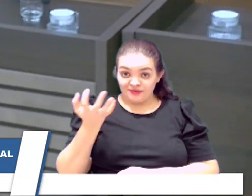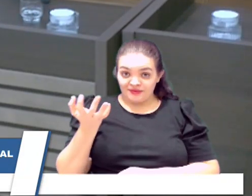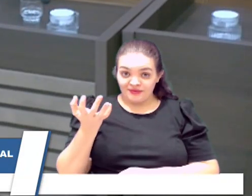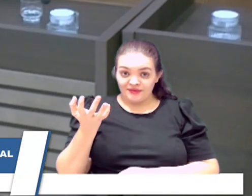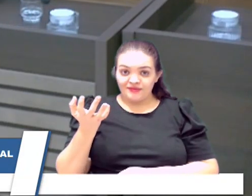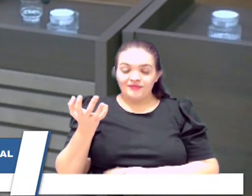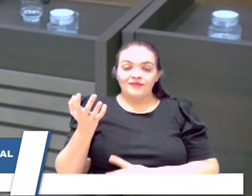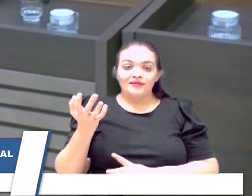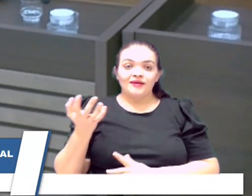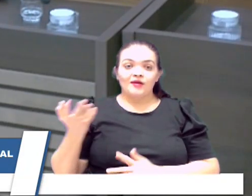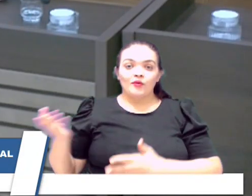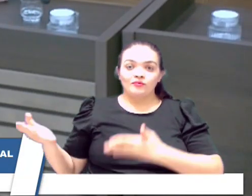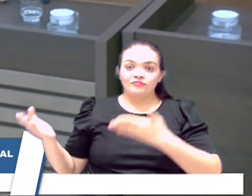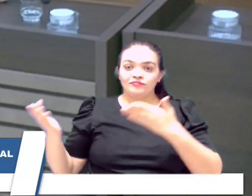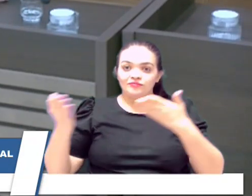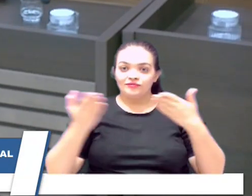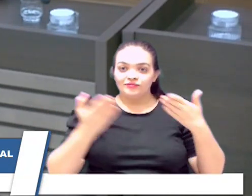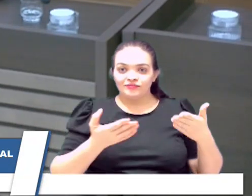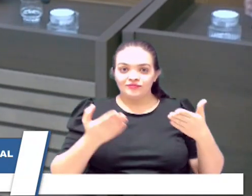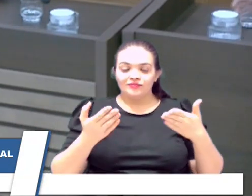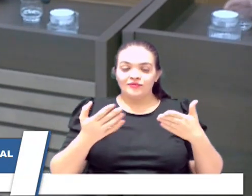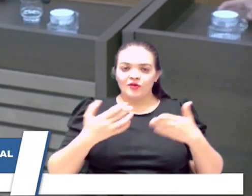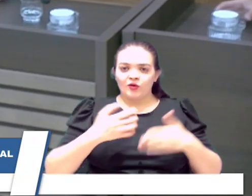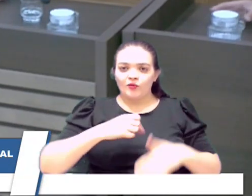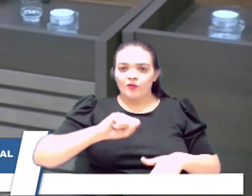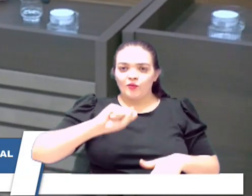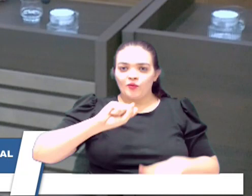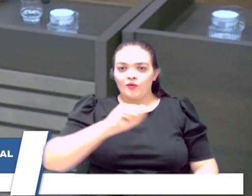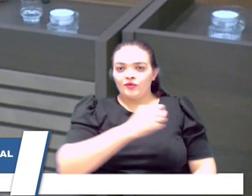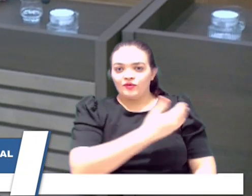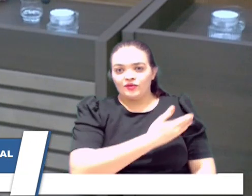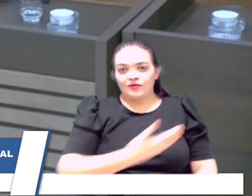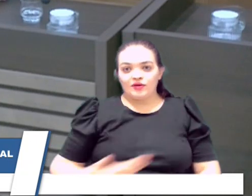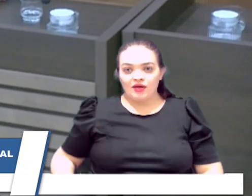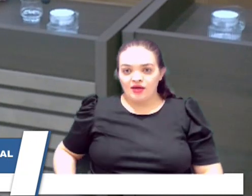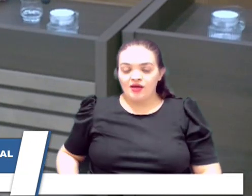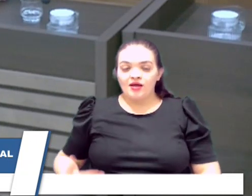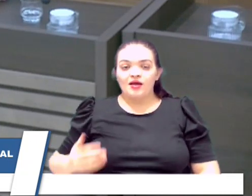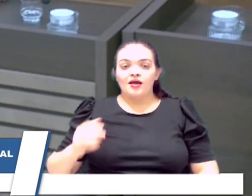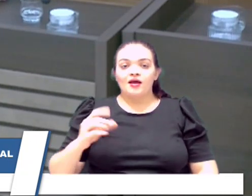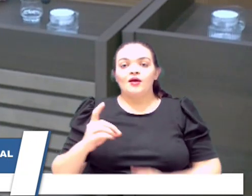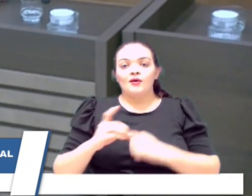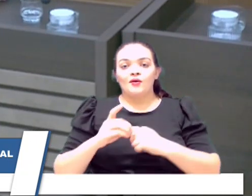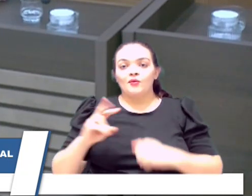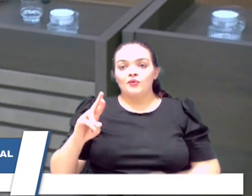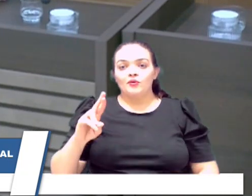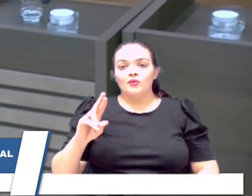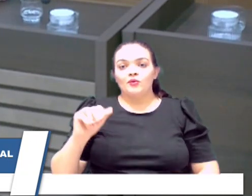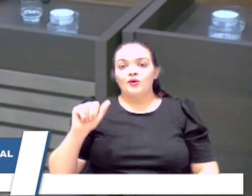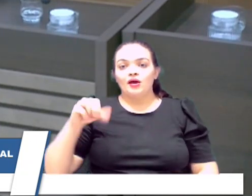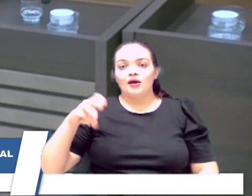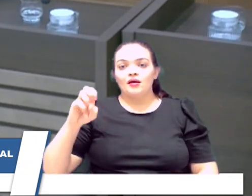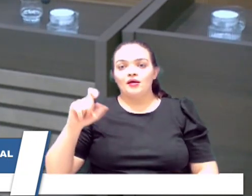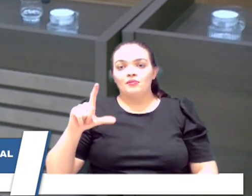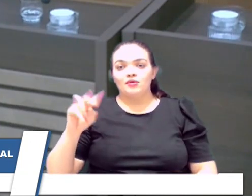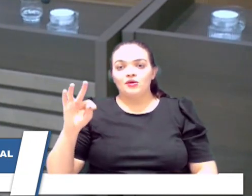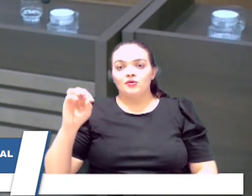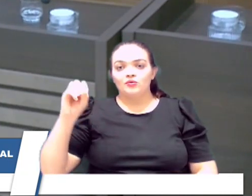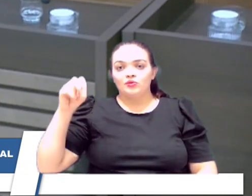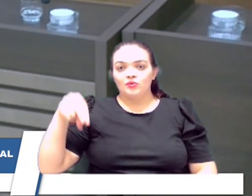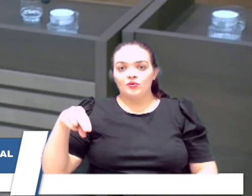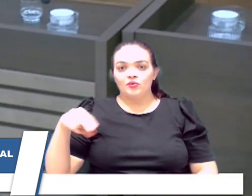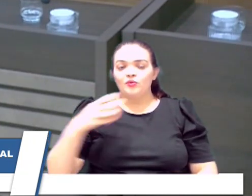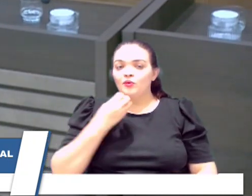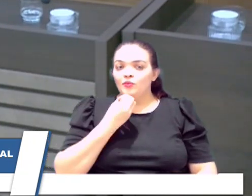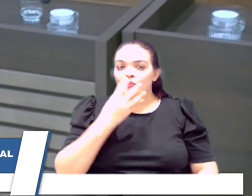Quero passar a palavra para o defensor público, para o doutor Hamilton Neto Funchal. Boa noite a